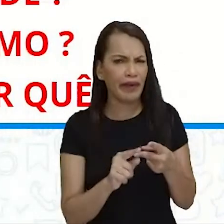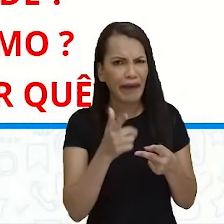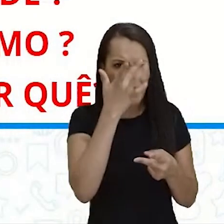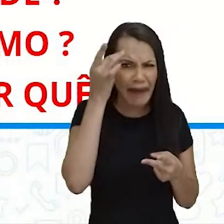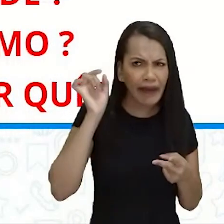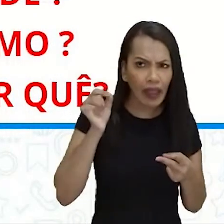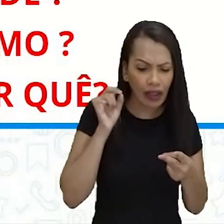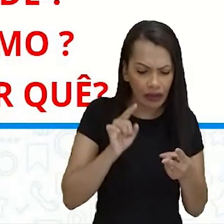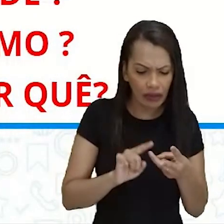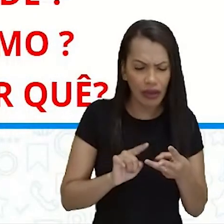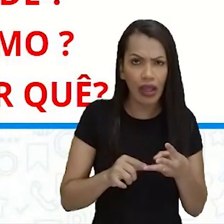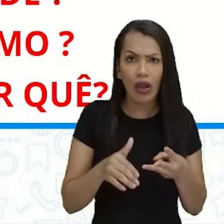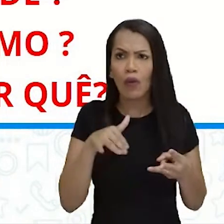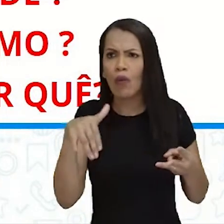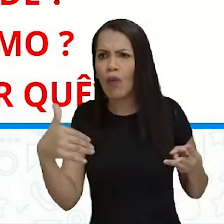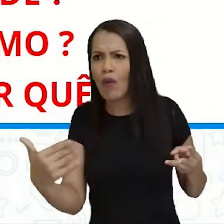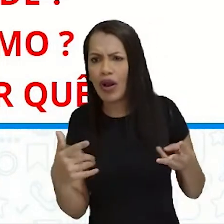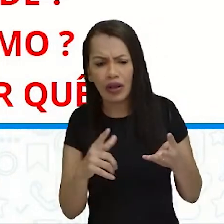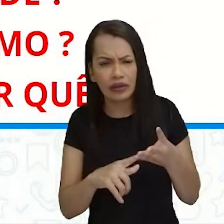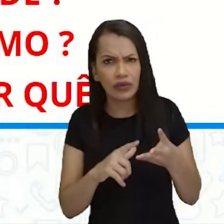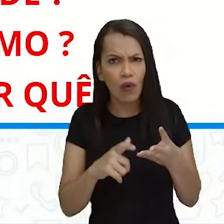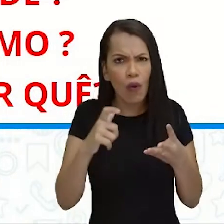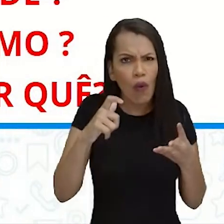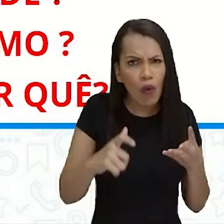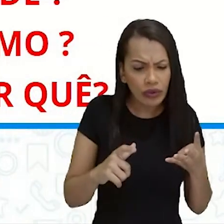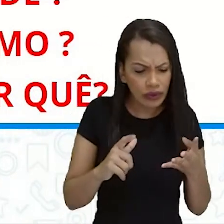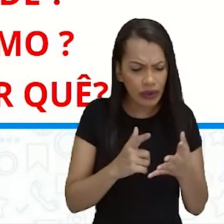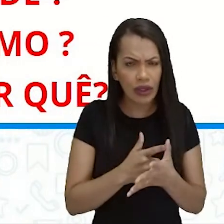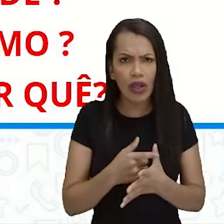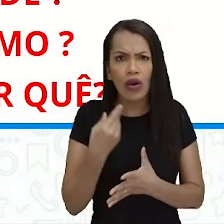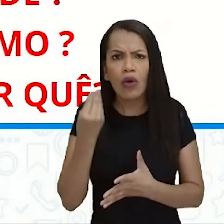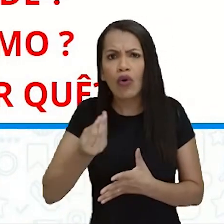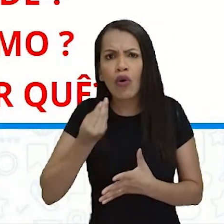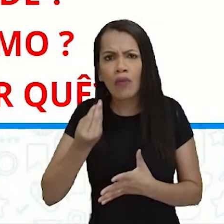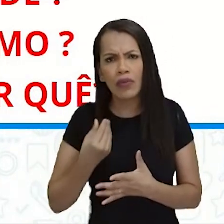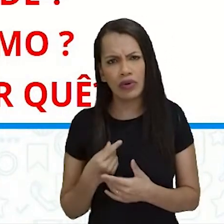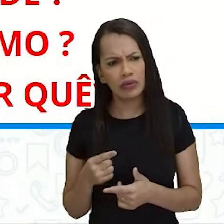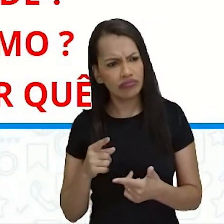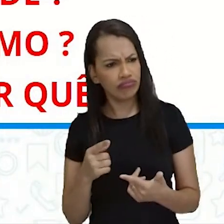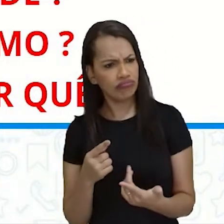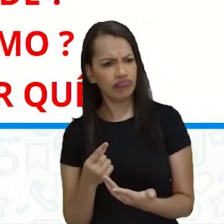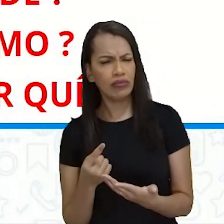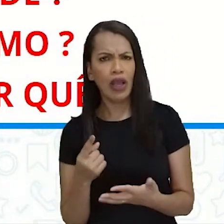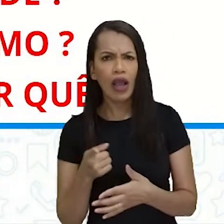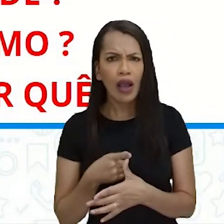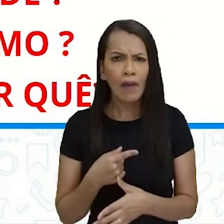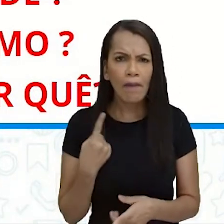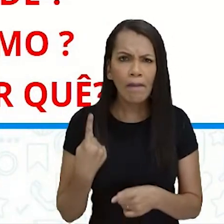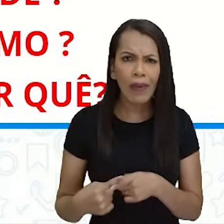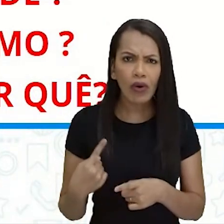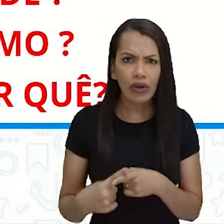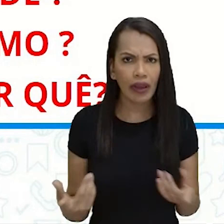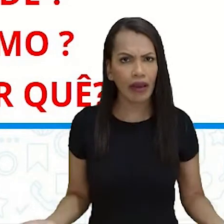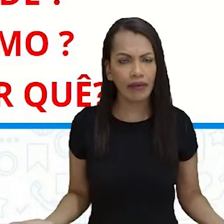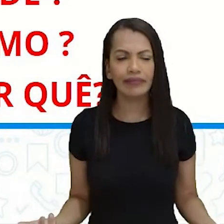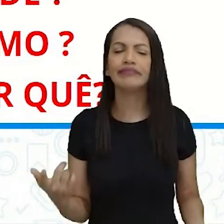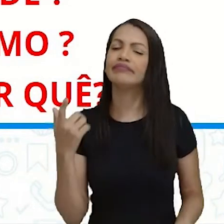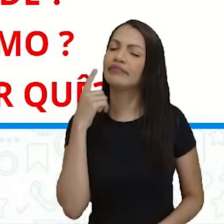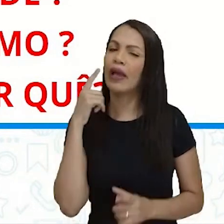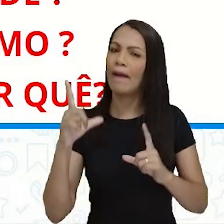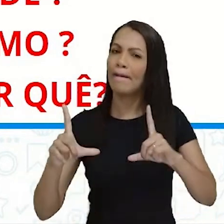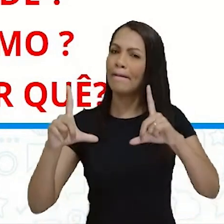quem, quando, onde, como, por quê. Então, printa a tela ou volta essa aula lá no